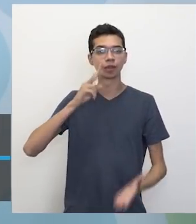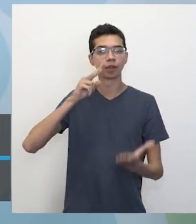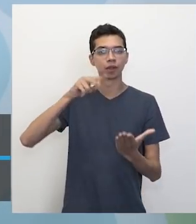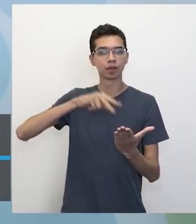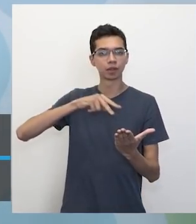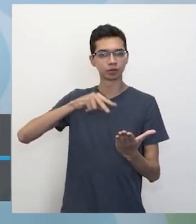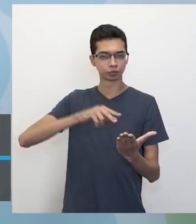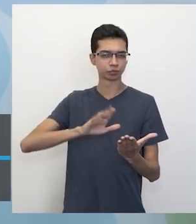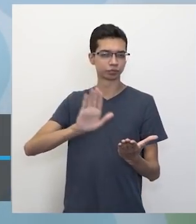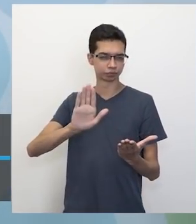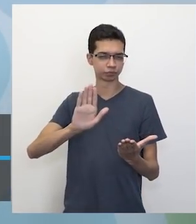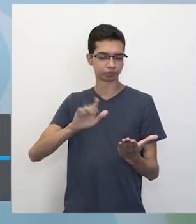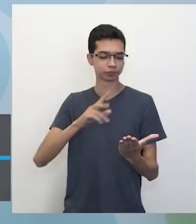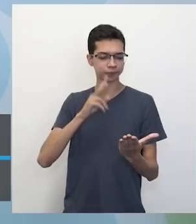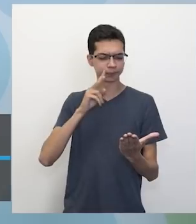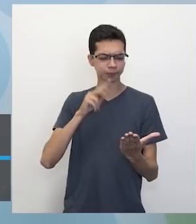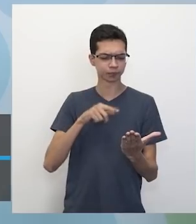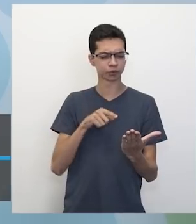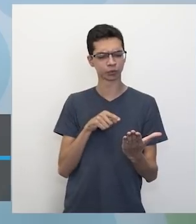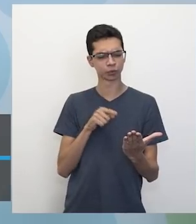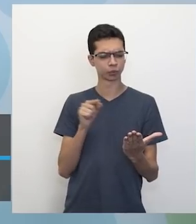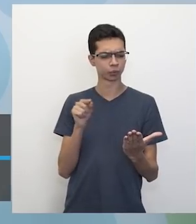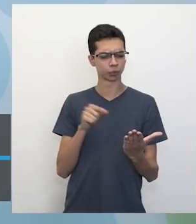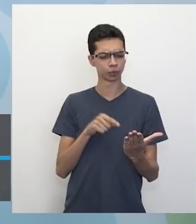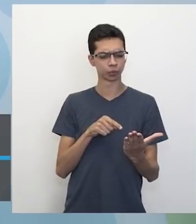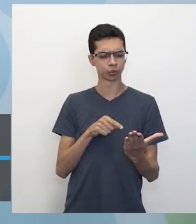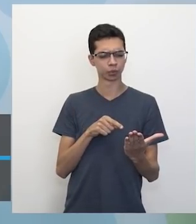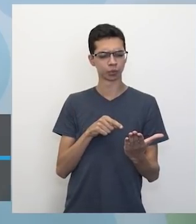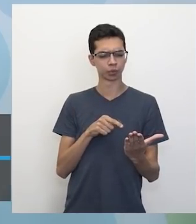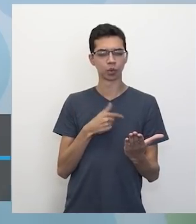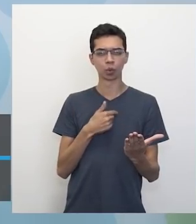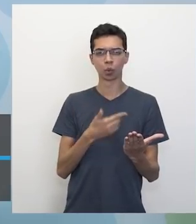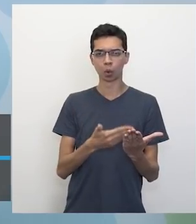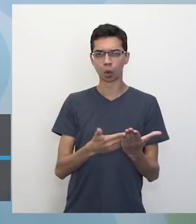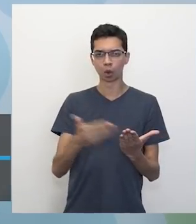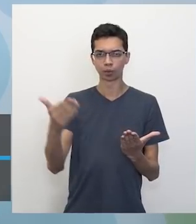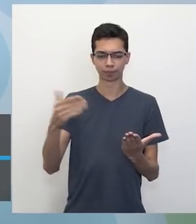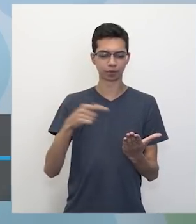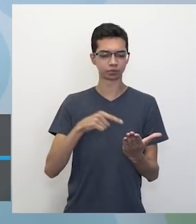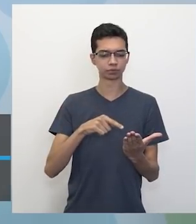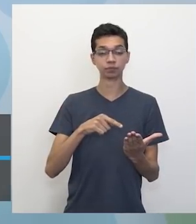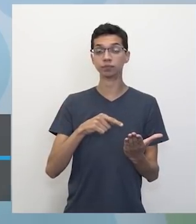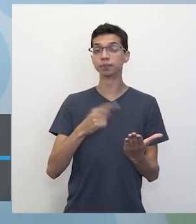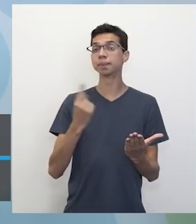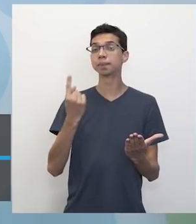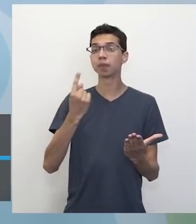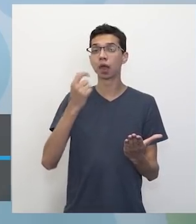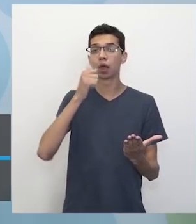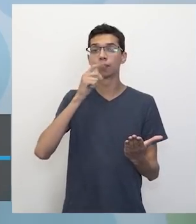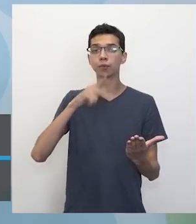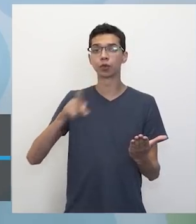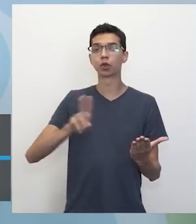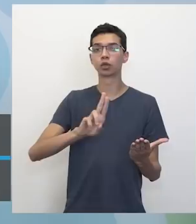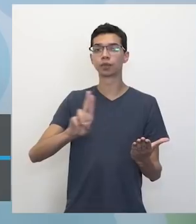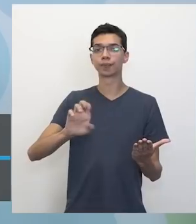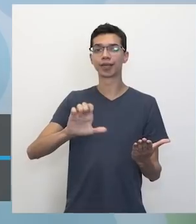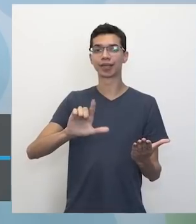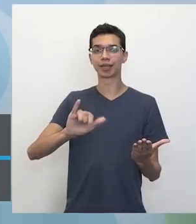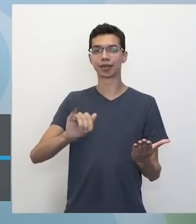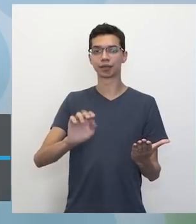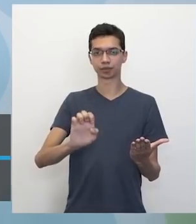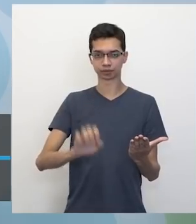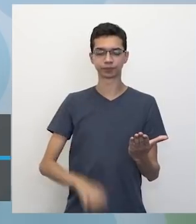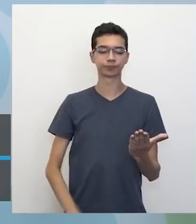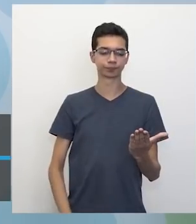né, dentro do nosso tempo aqui, olha. Vou começar aqui com a primeira, da professora Eliane, né, que os estudantes dela colocaram,